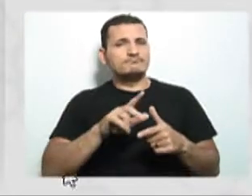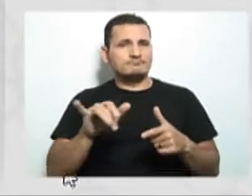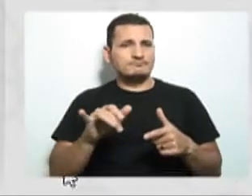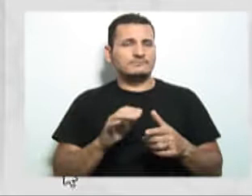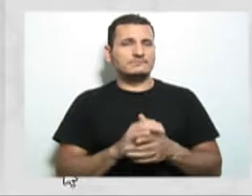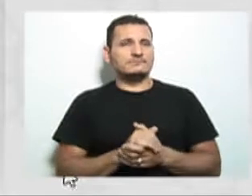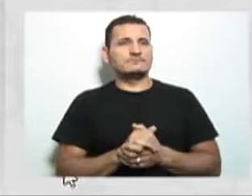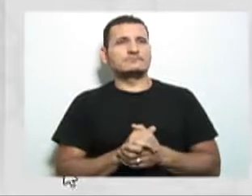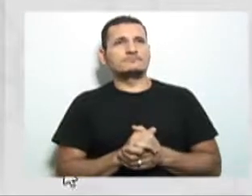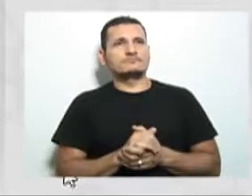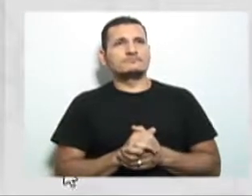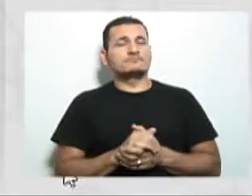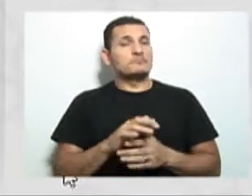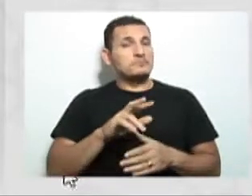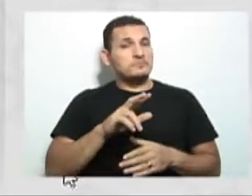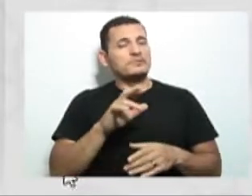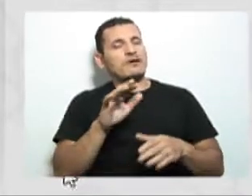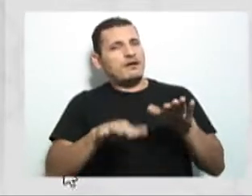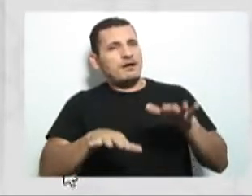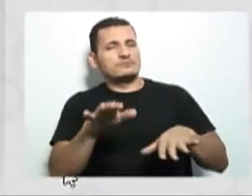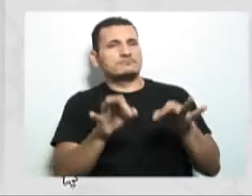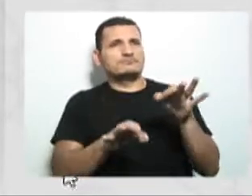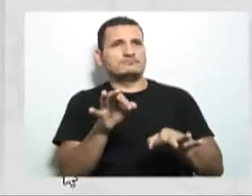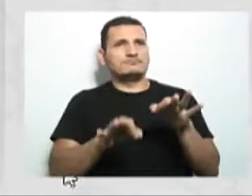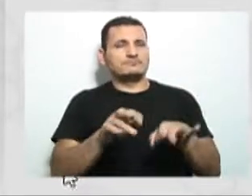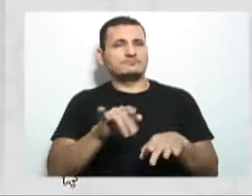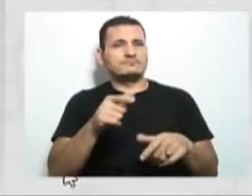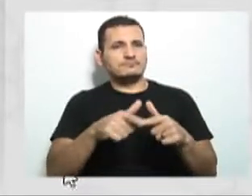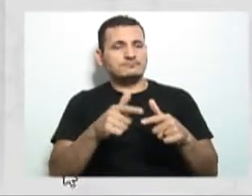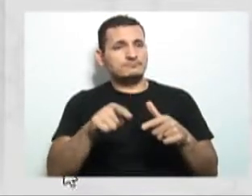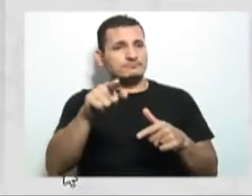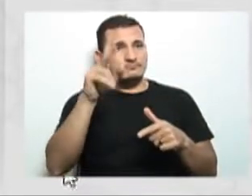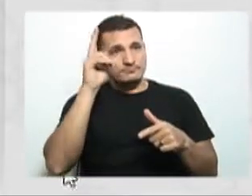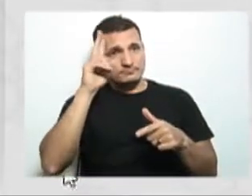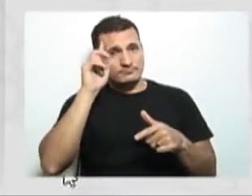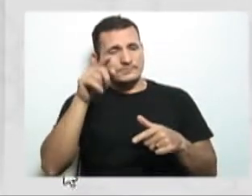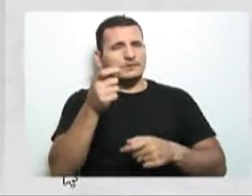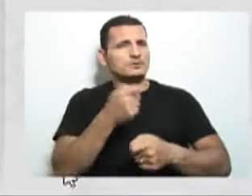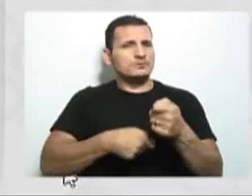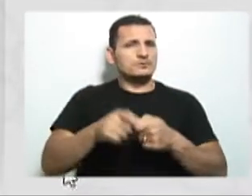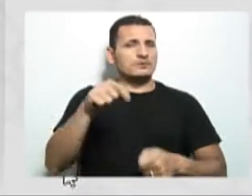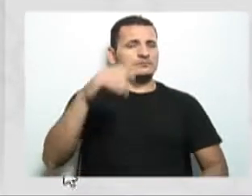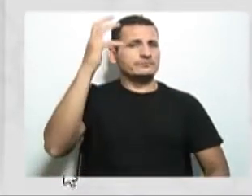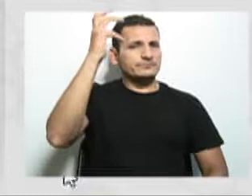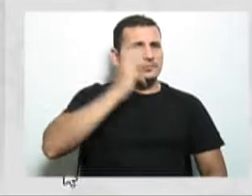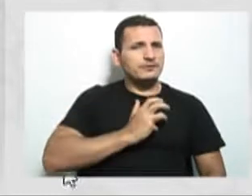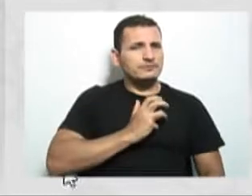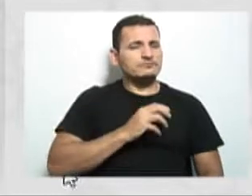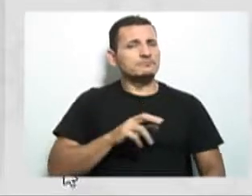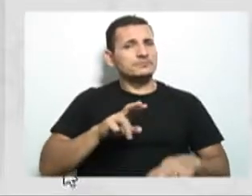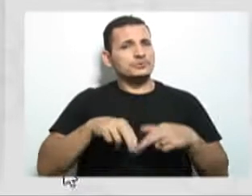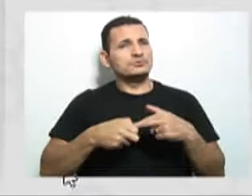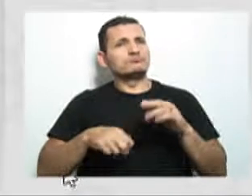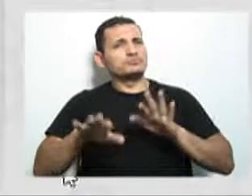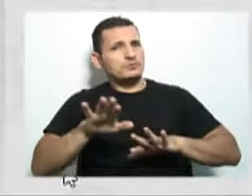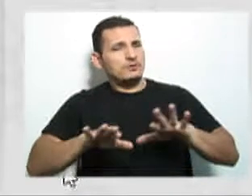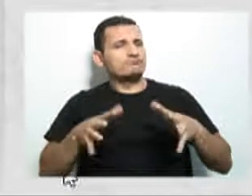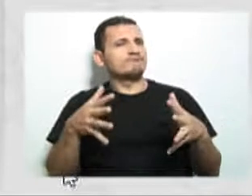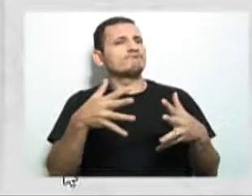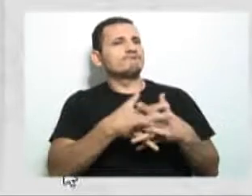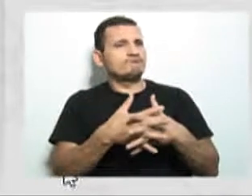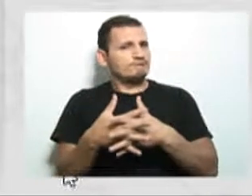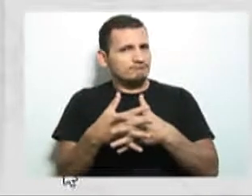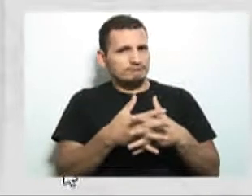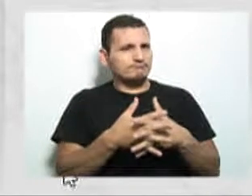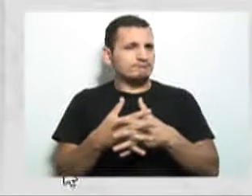inclusive jurídico. Lembre-se disso, negociação é coisa séria, por isso tome cuidado com os conflitos, porque